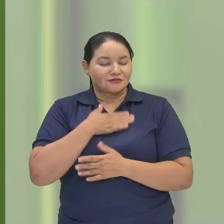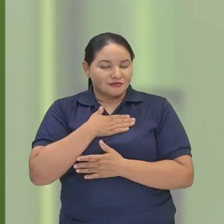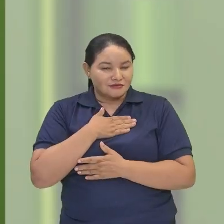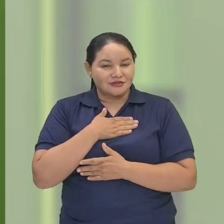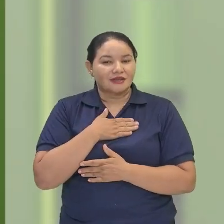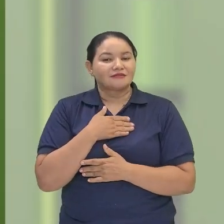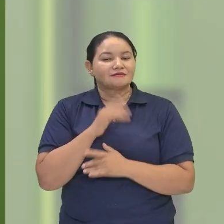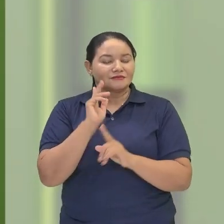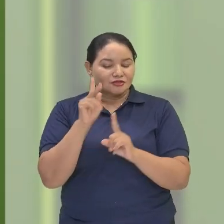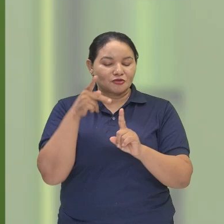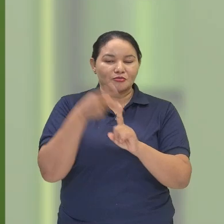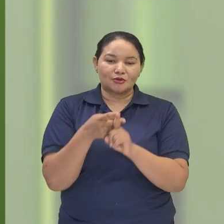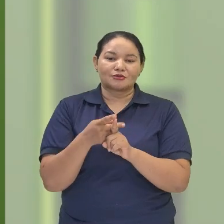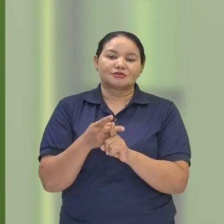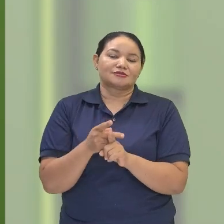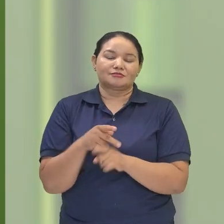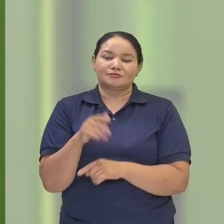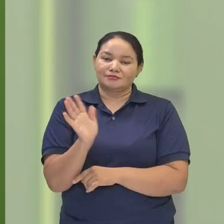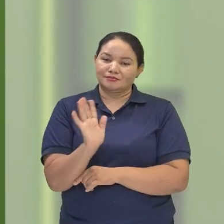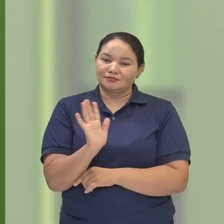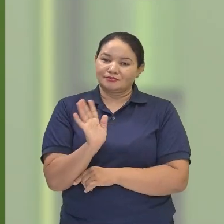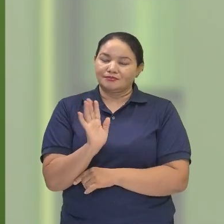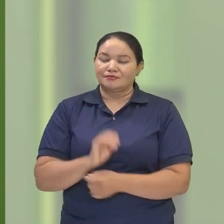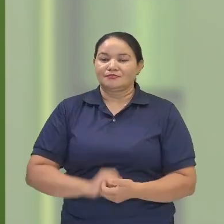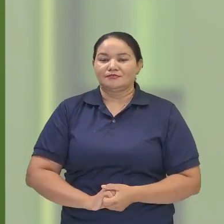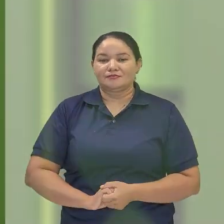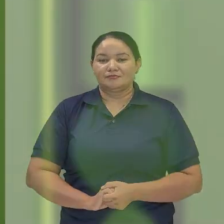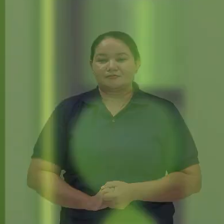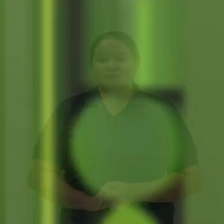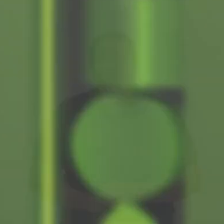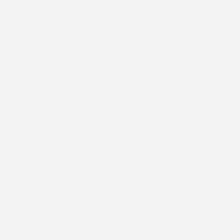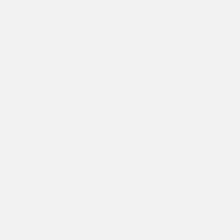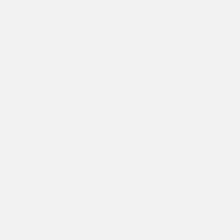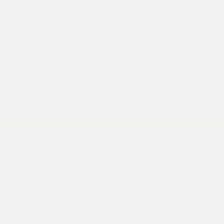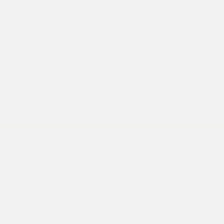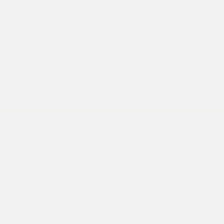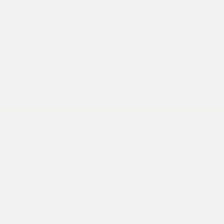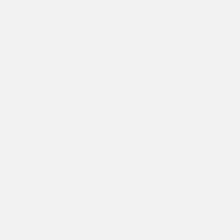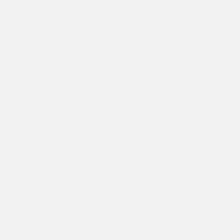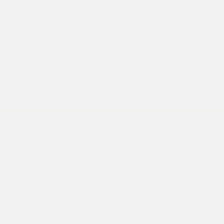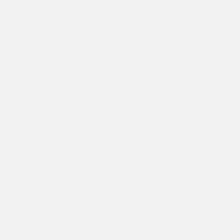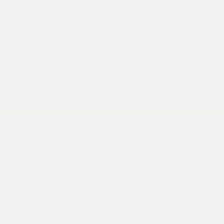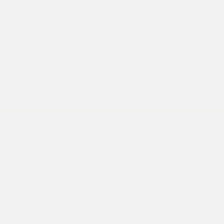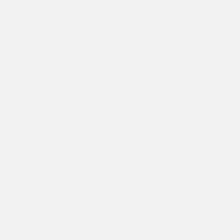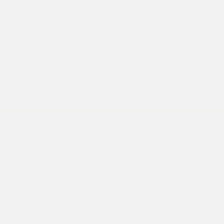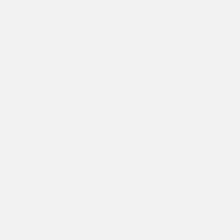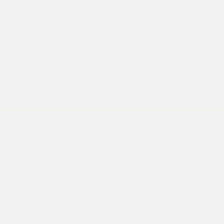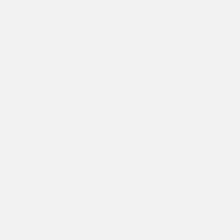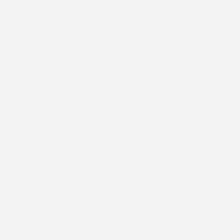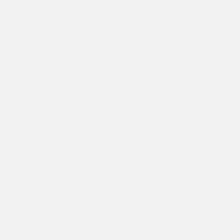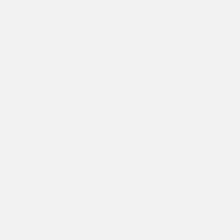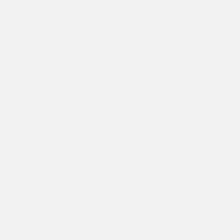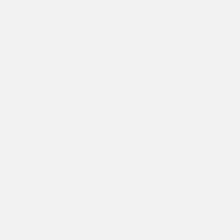e a gente se encontra em outra oportunidade. Tchau, pessoal.